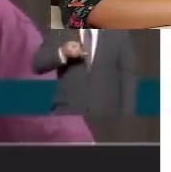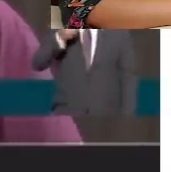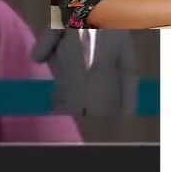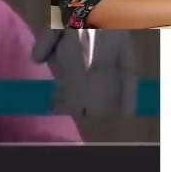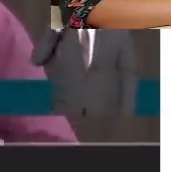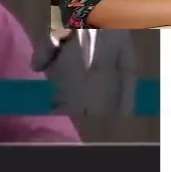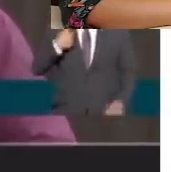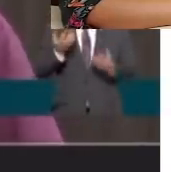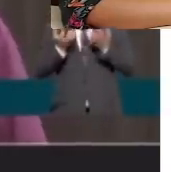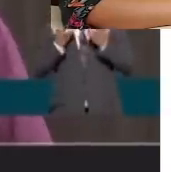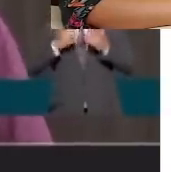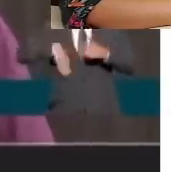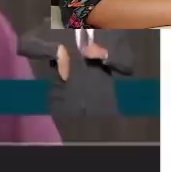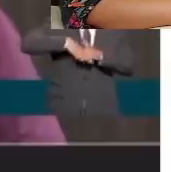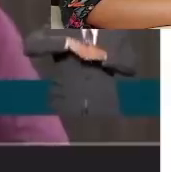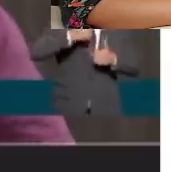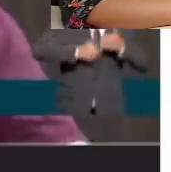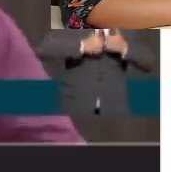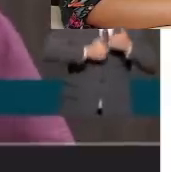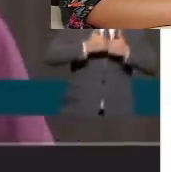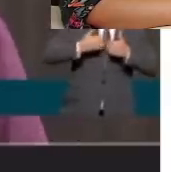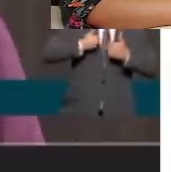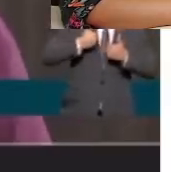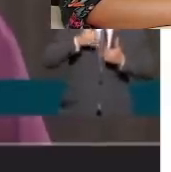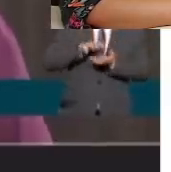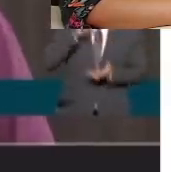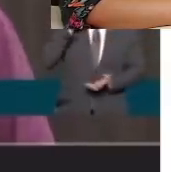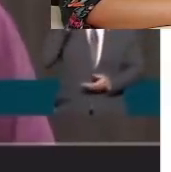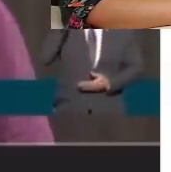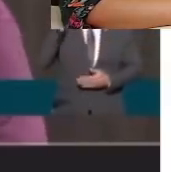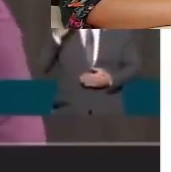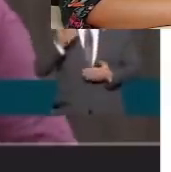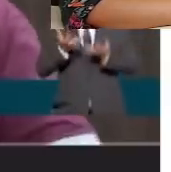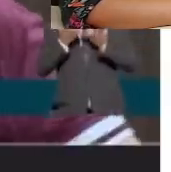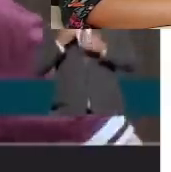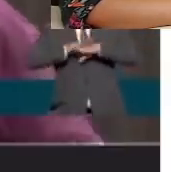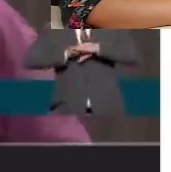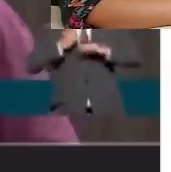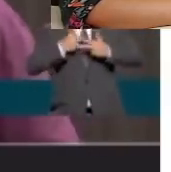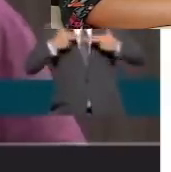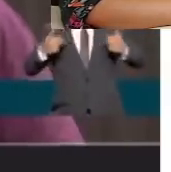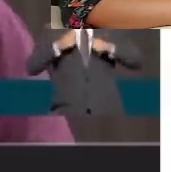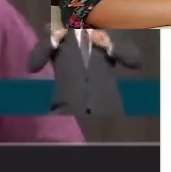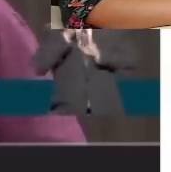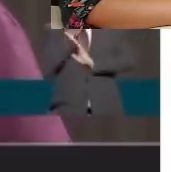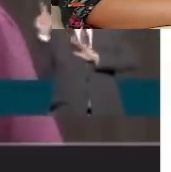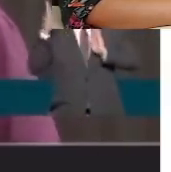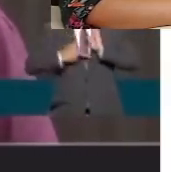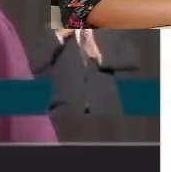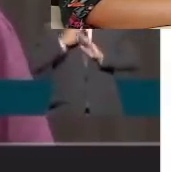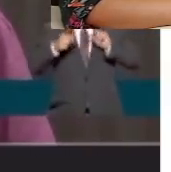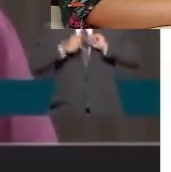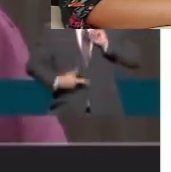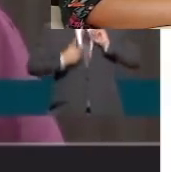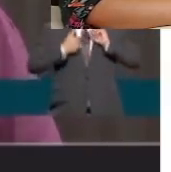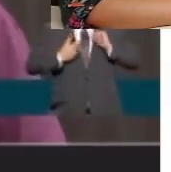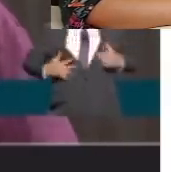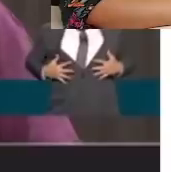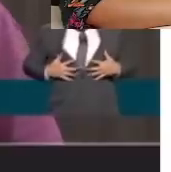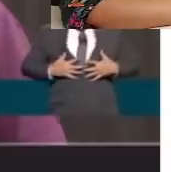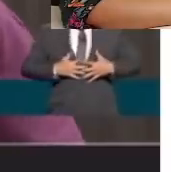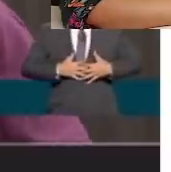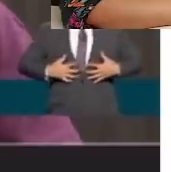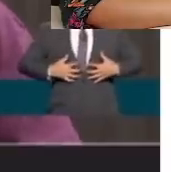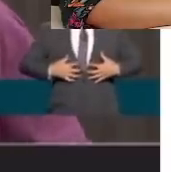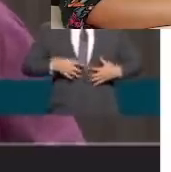jogando meu futebol, apesar da idade, né? Queria estar fazendo mais coisas, não faço. A última cirurgia aqui foi para botar uma tela de 20x25, né, que tem de